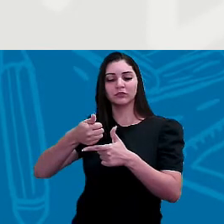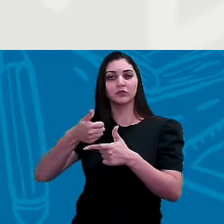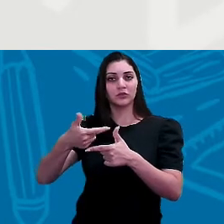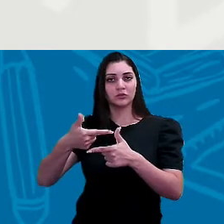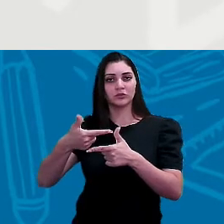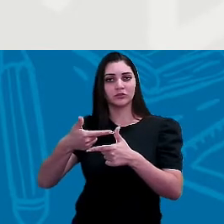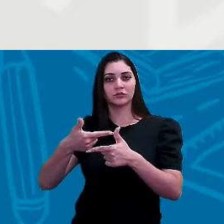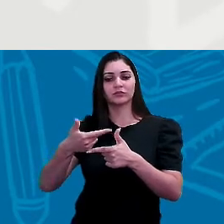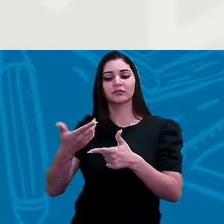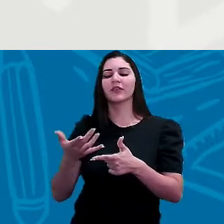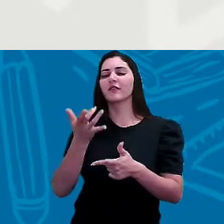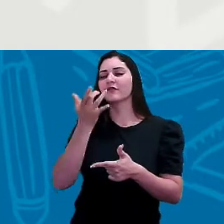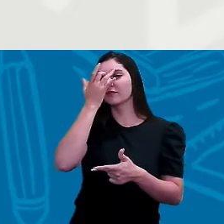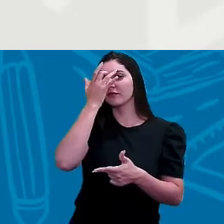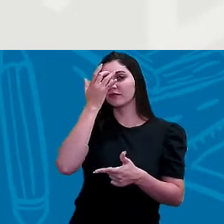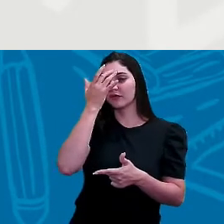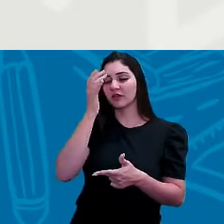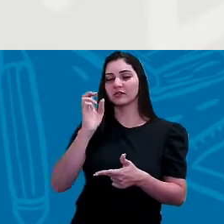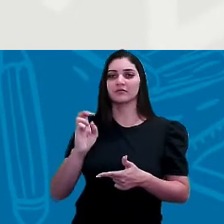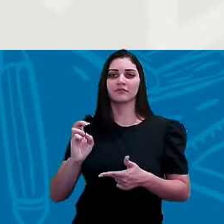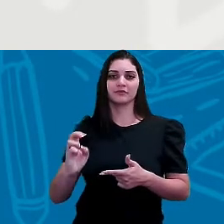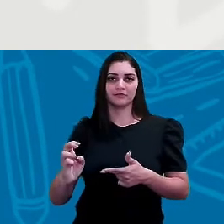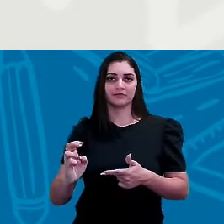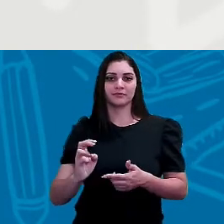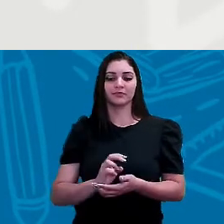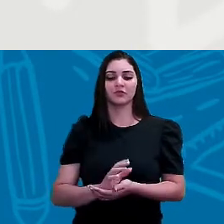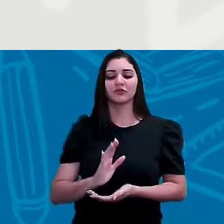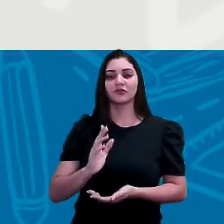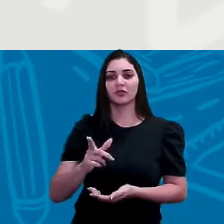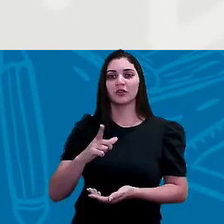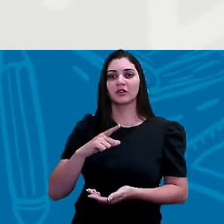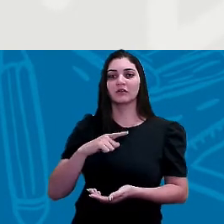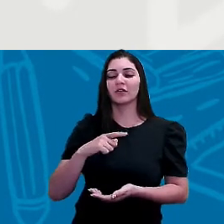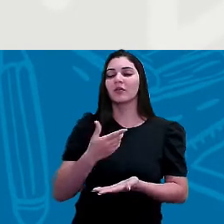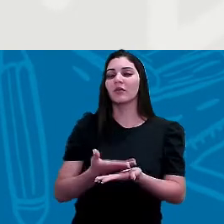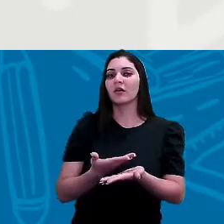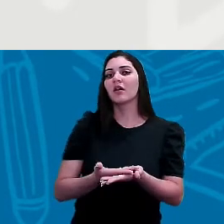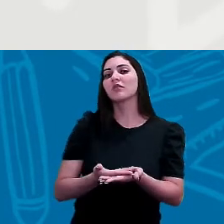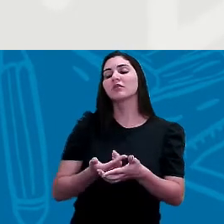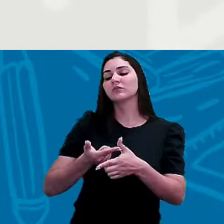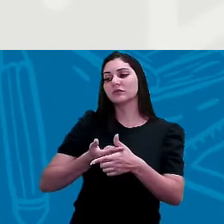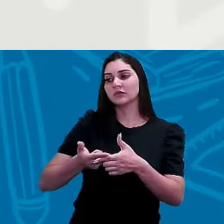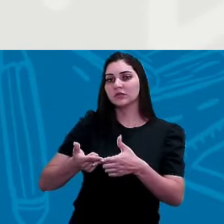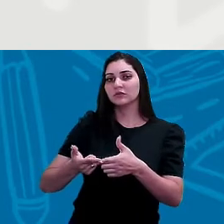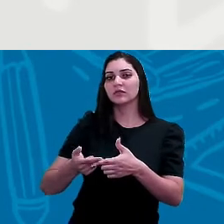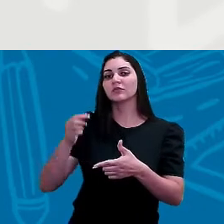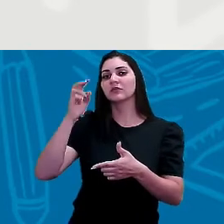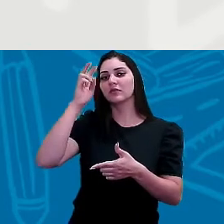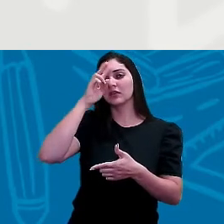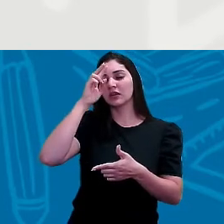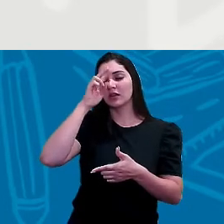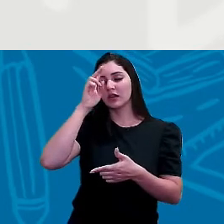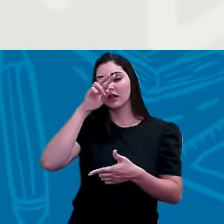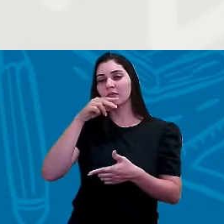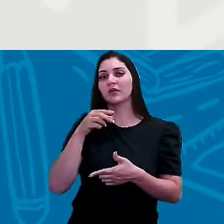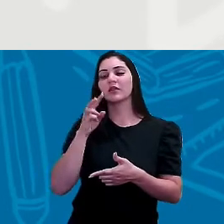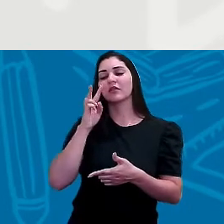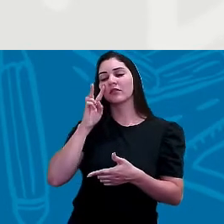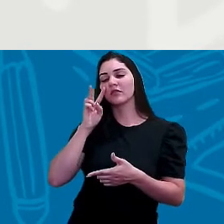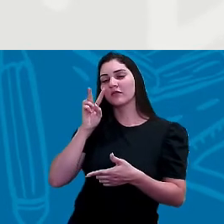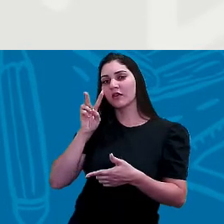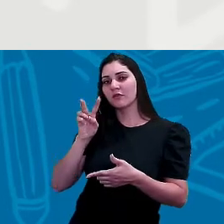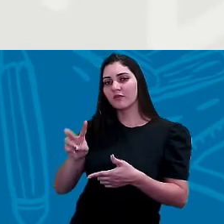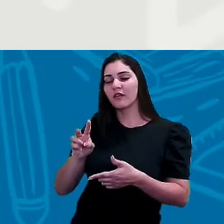5. Muito fácil, né, gente? Já tivemos aqui nossa aula de divisão, tá? Lembra que a gente pega a tabuadinha